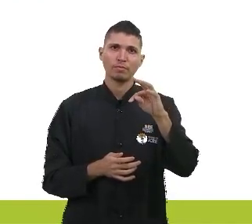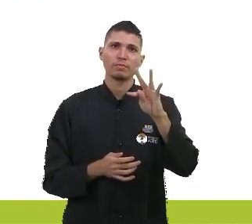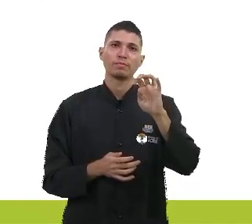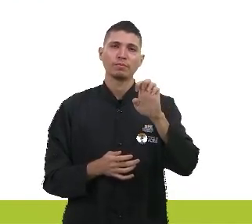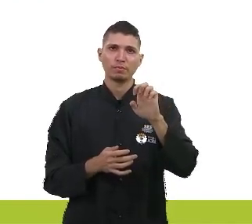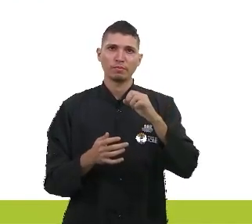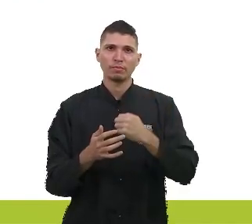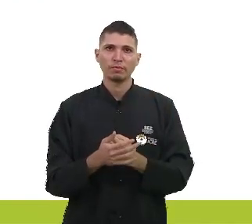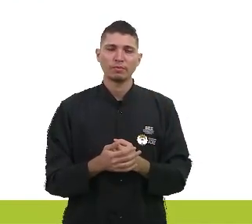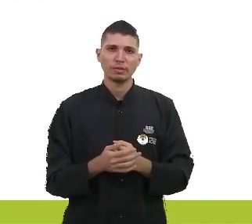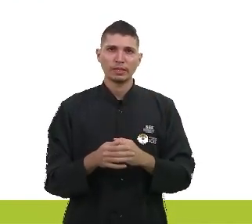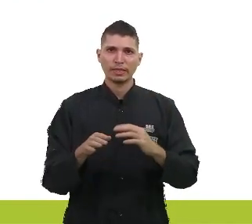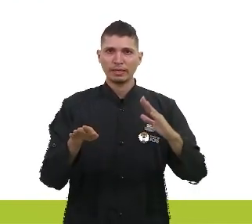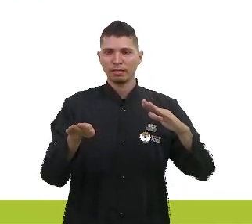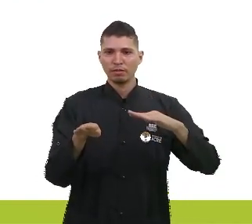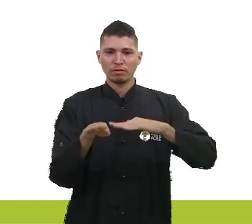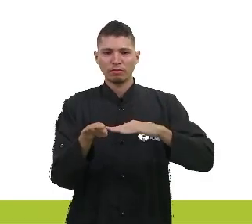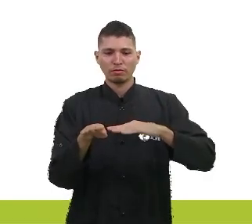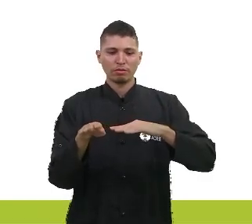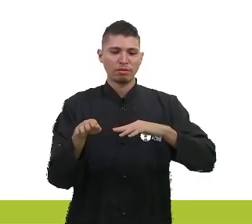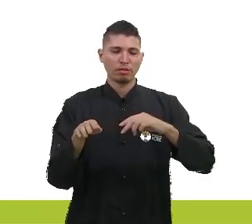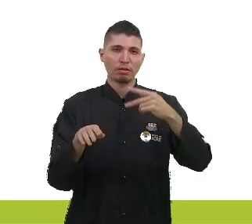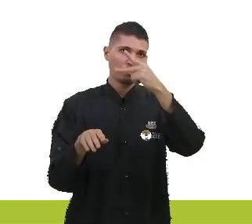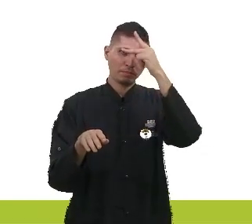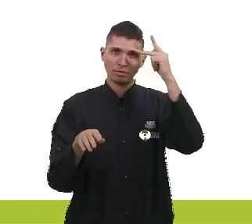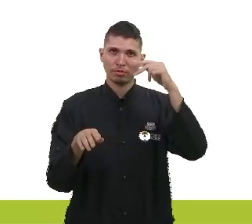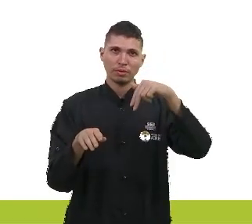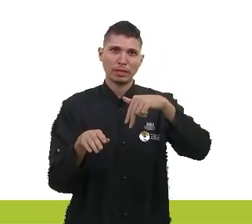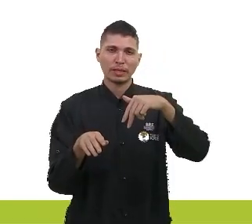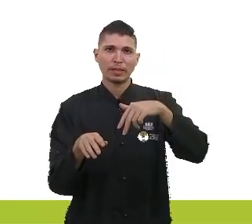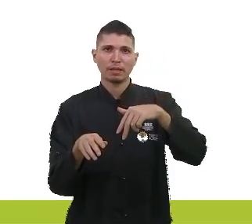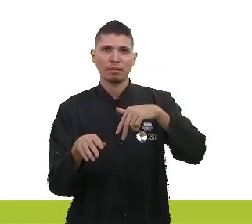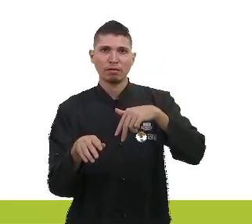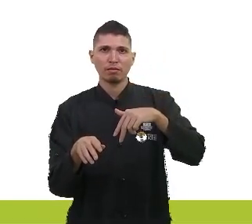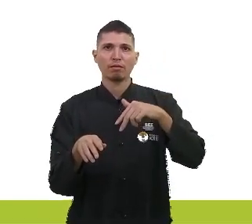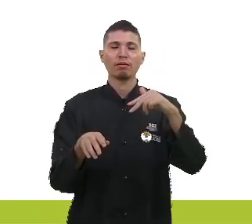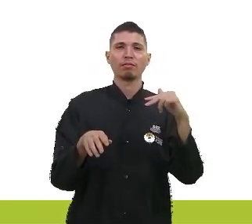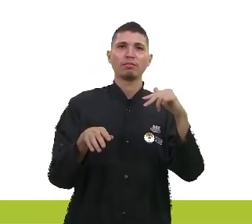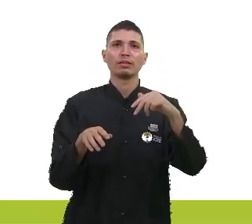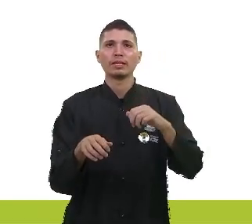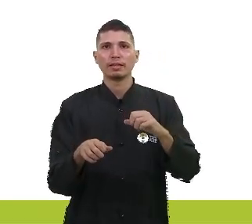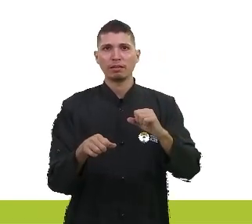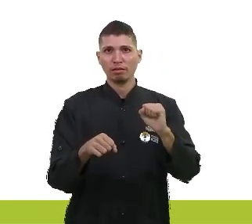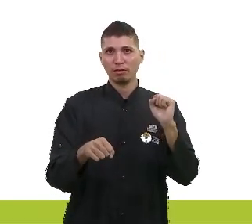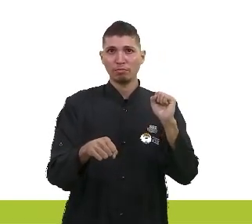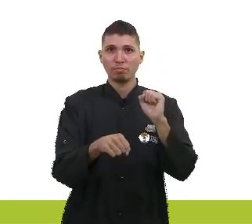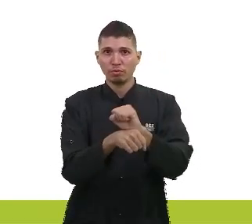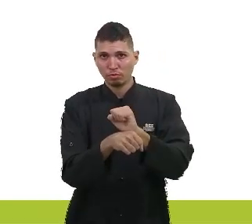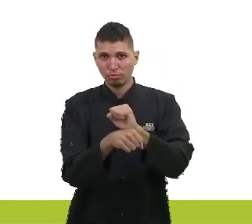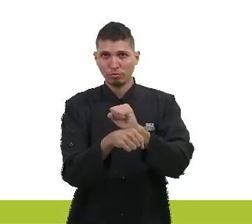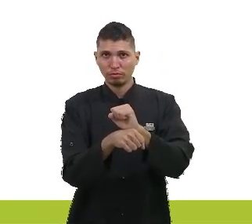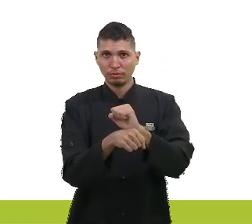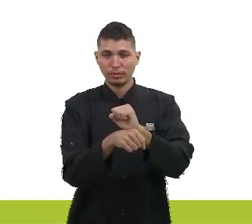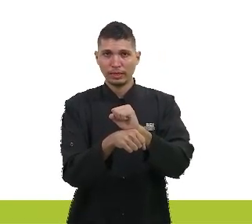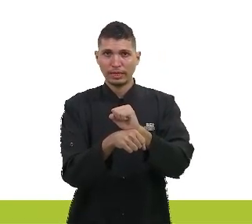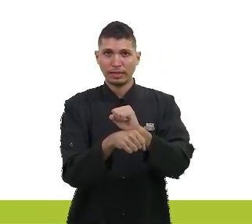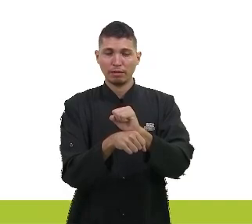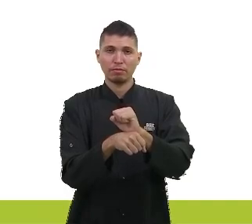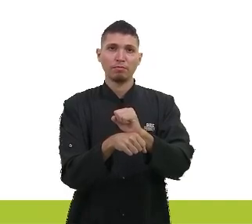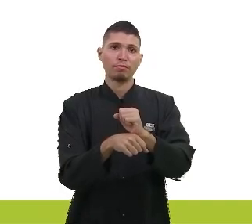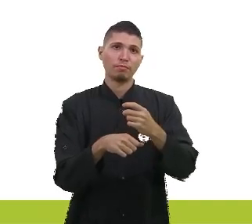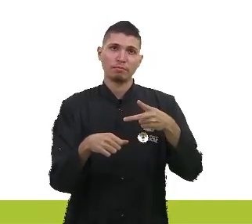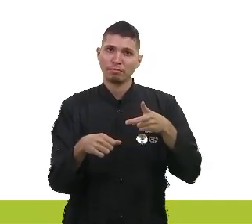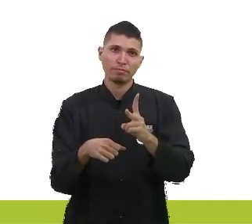impacto, a pessoa ela é lançada para trás, porque ela estaria em repouso, a tendência dela era permanecer naquele mesmo local.